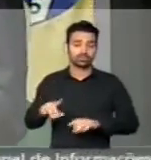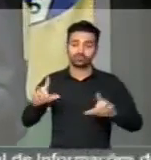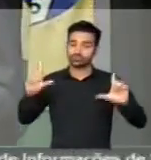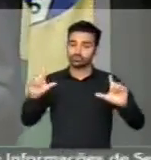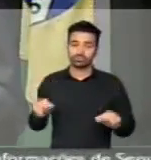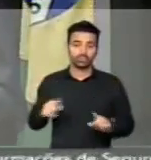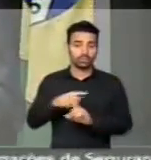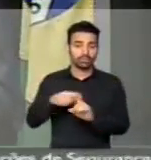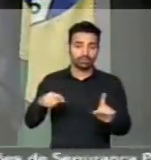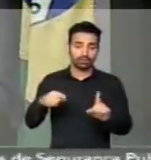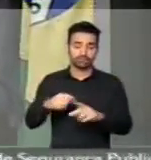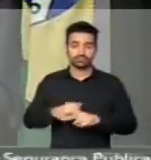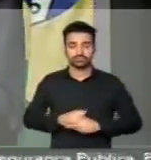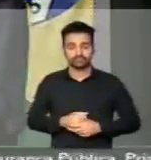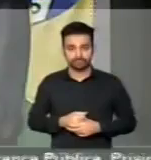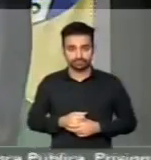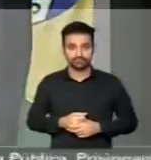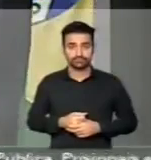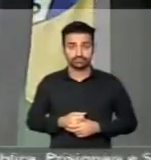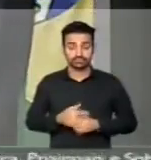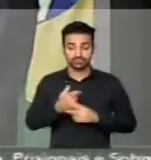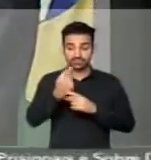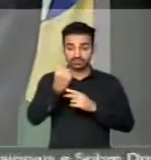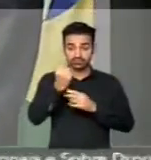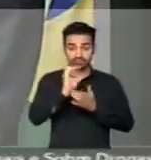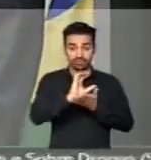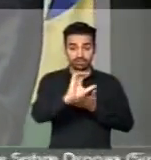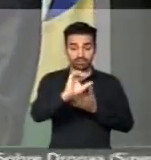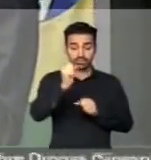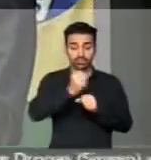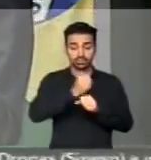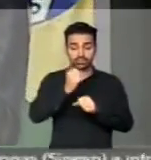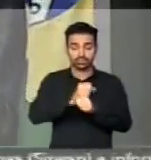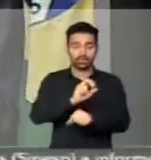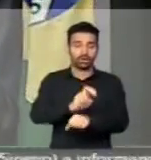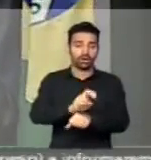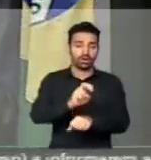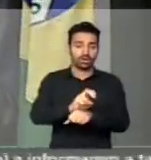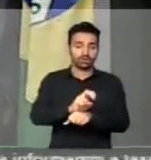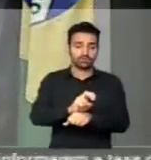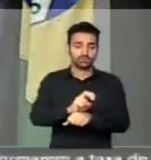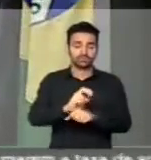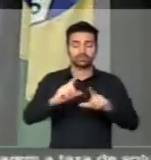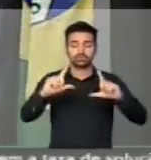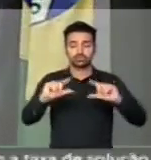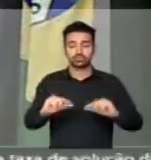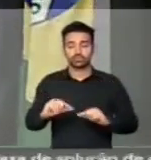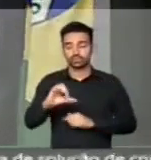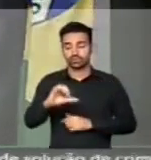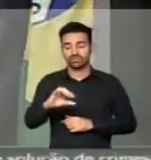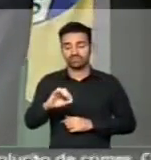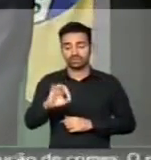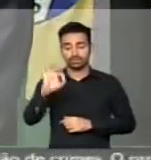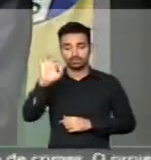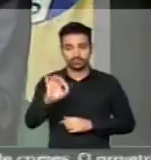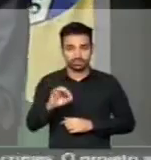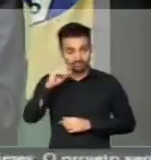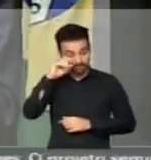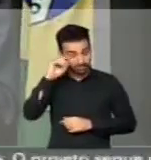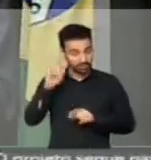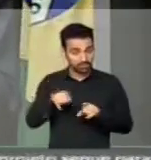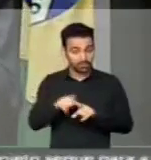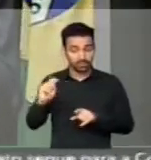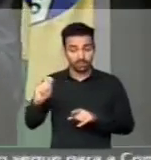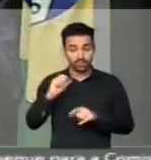metade. As verbas para a construção de creches caíram 90%. E até o Bolsa